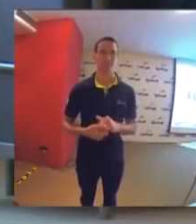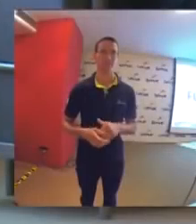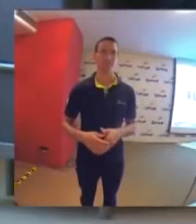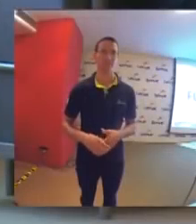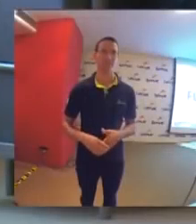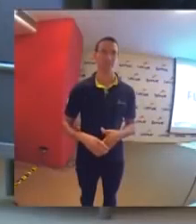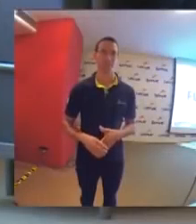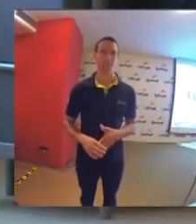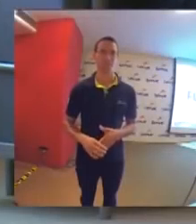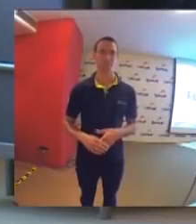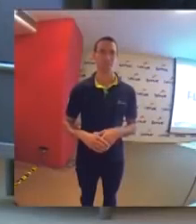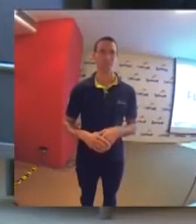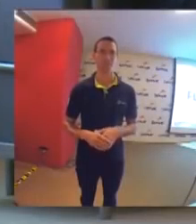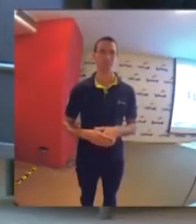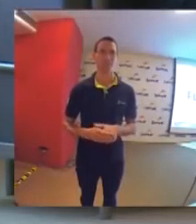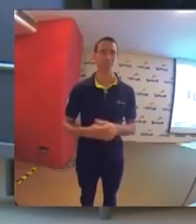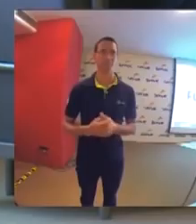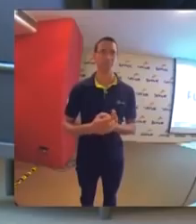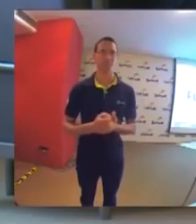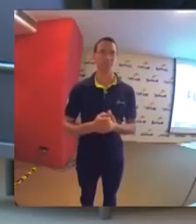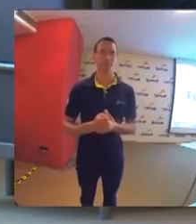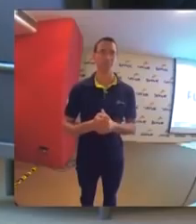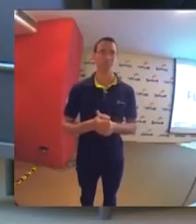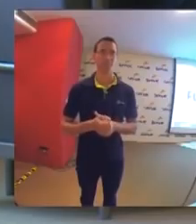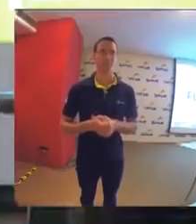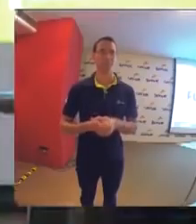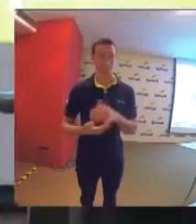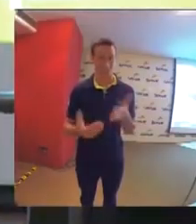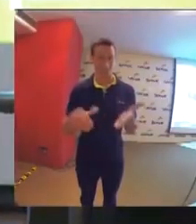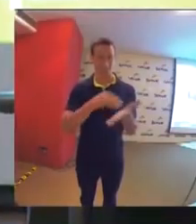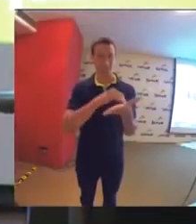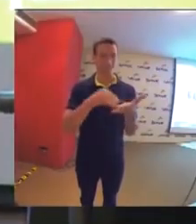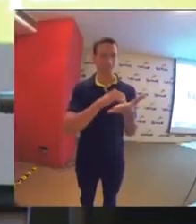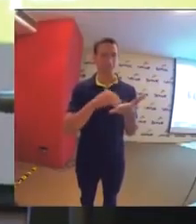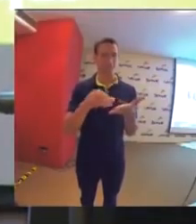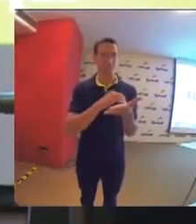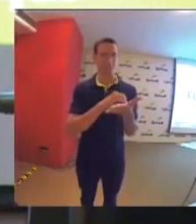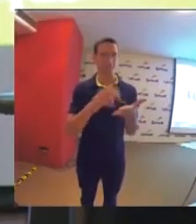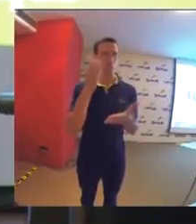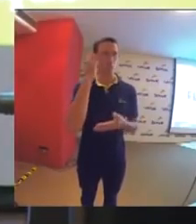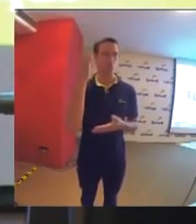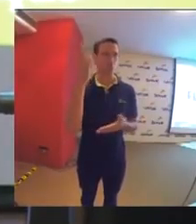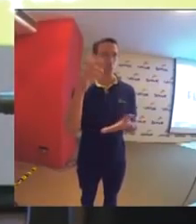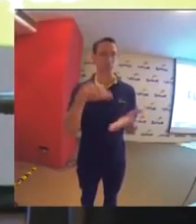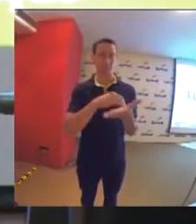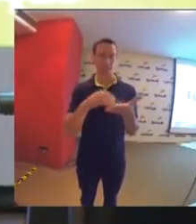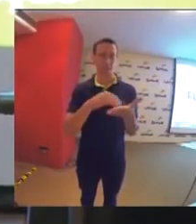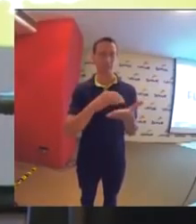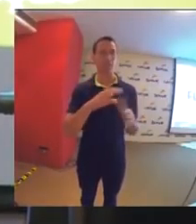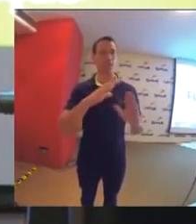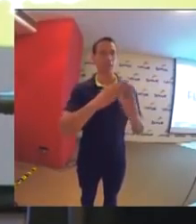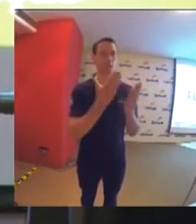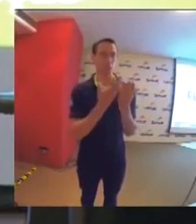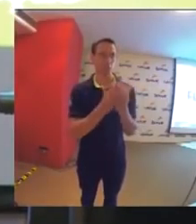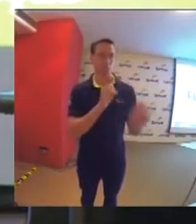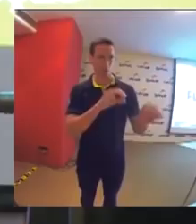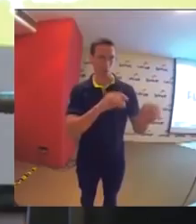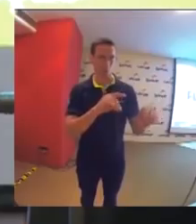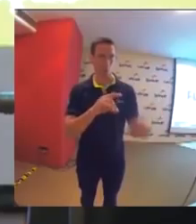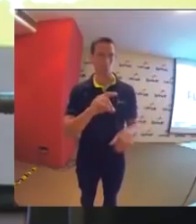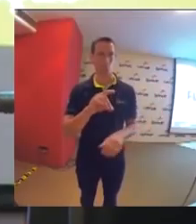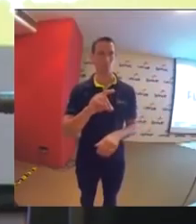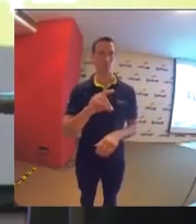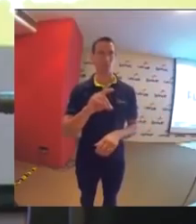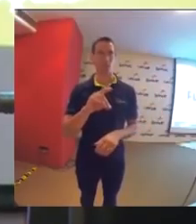Secretaria de Segurança, com a Secretaria da Cultura, com a Secretaria de Educação do Distrito Federal, nós construímos um projeto